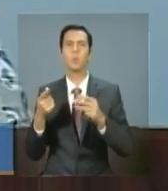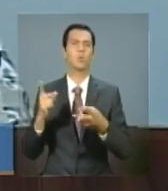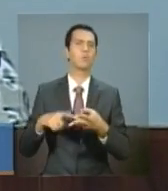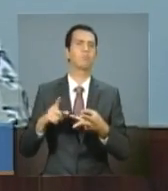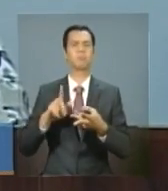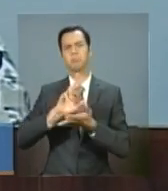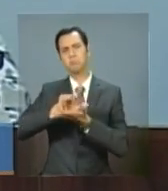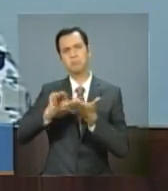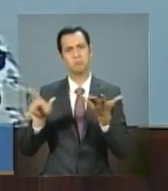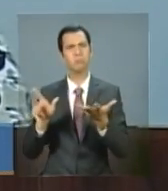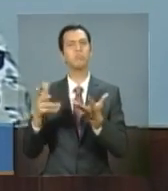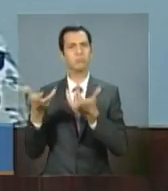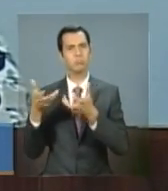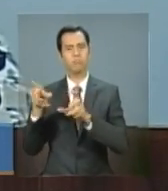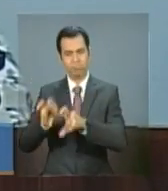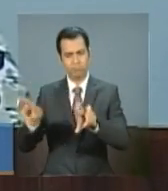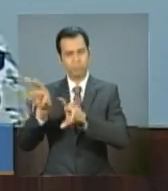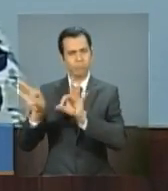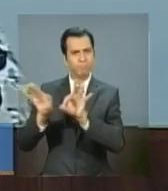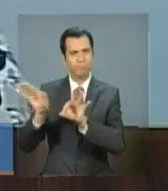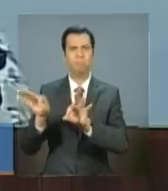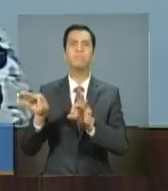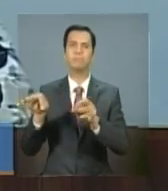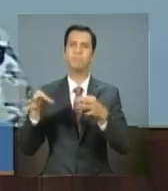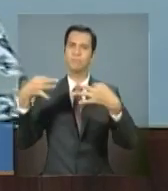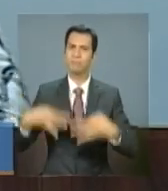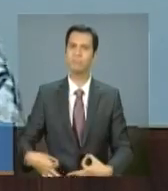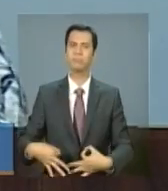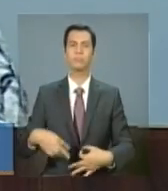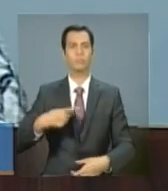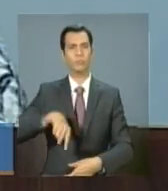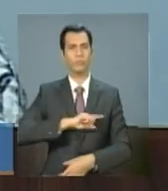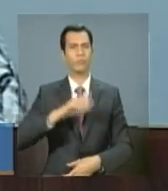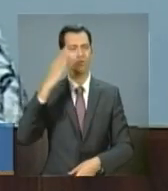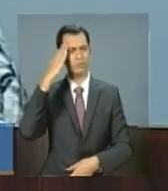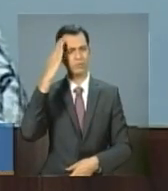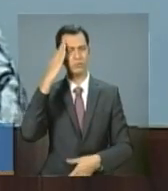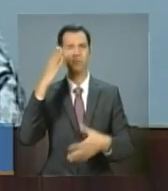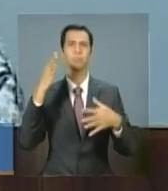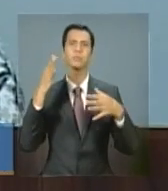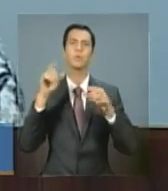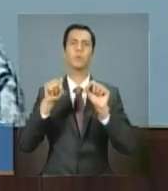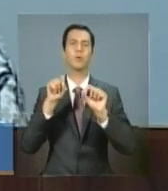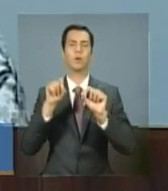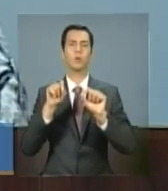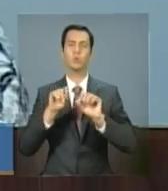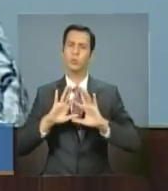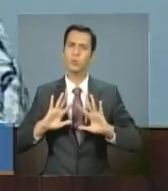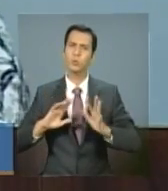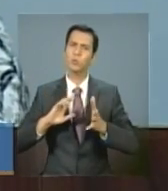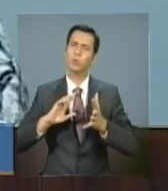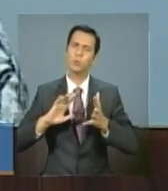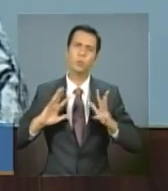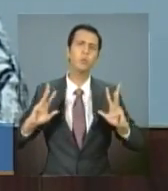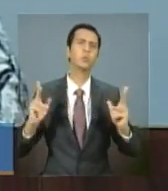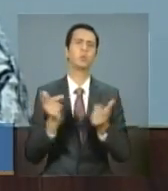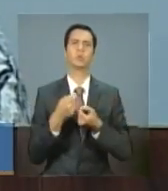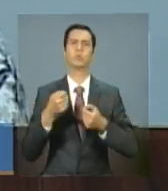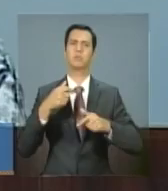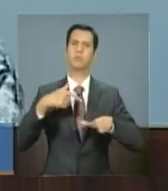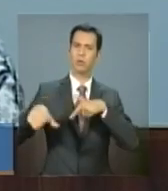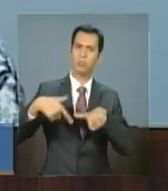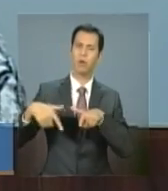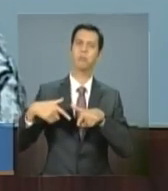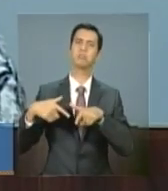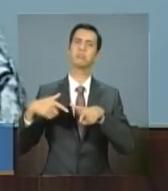queremos garantir, tendo esse conhecimento, que o conjunto dos programas federais chegue no município, mas é muito importante também